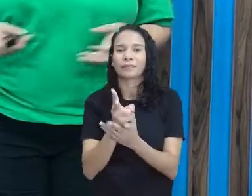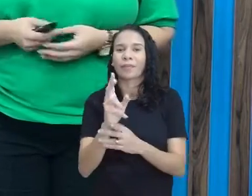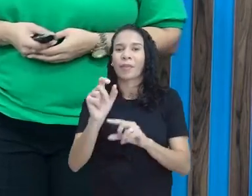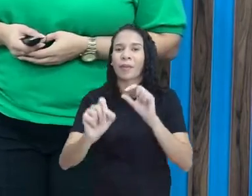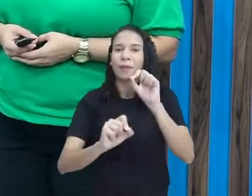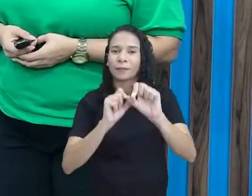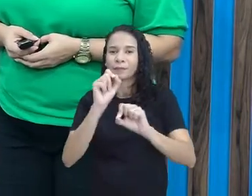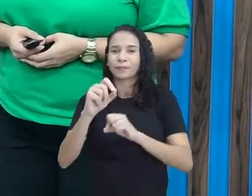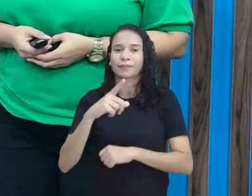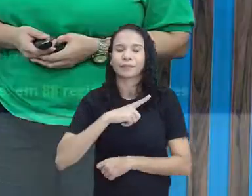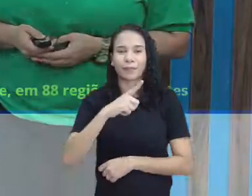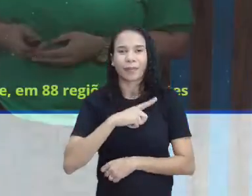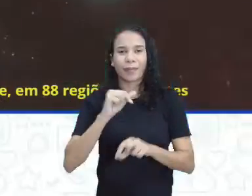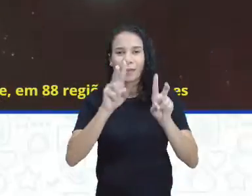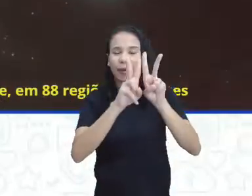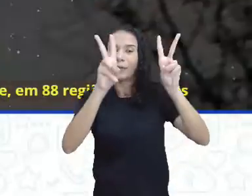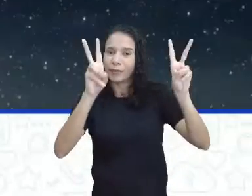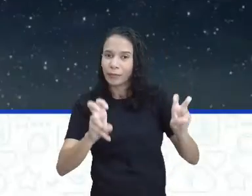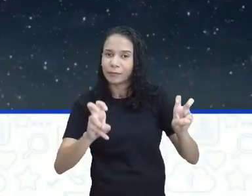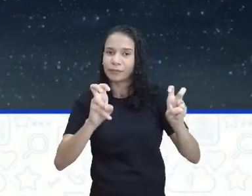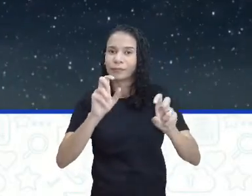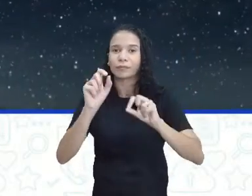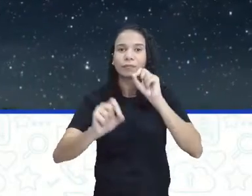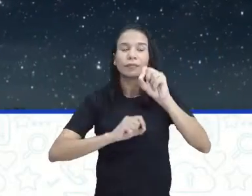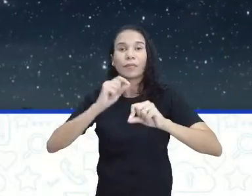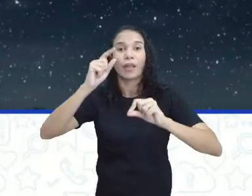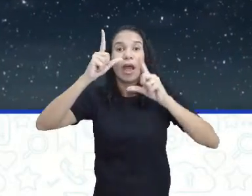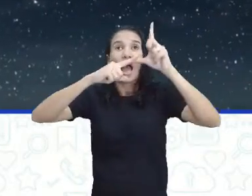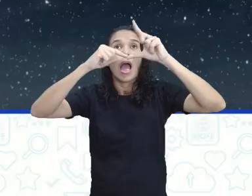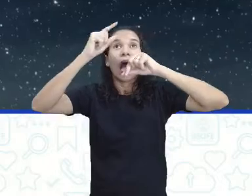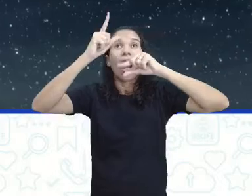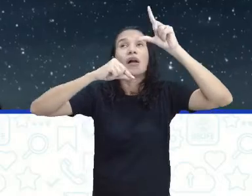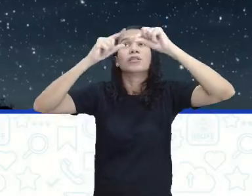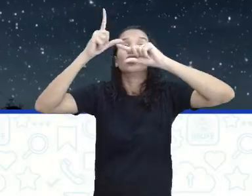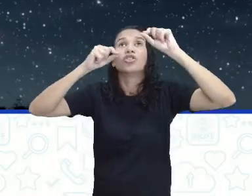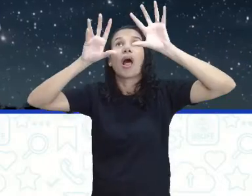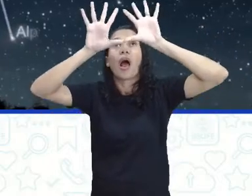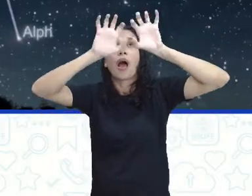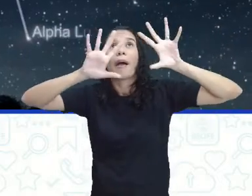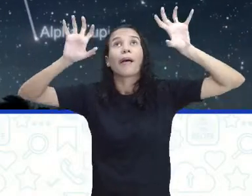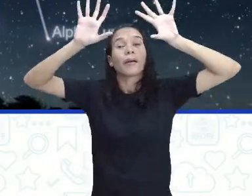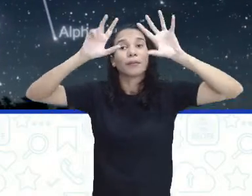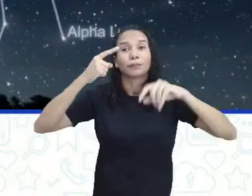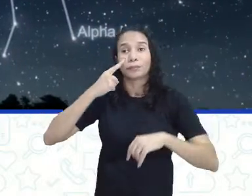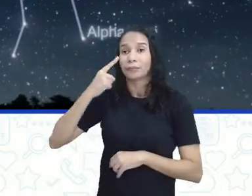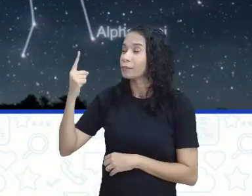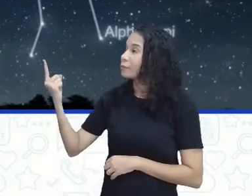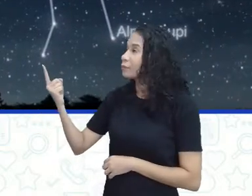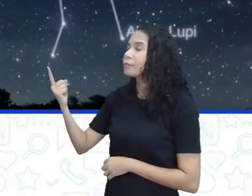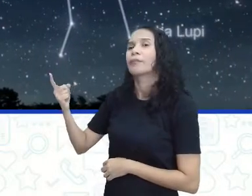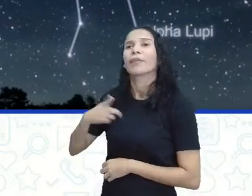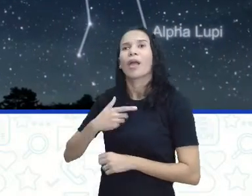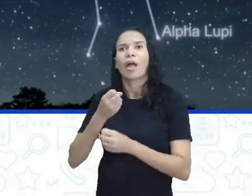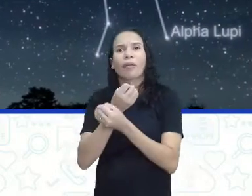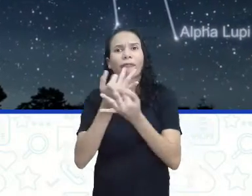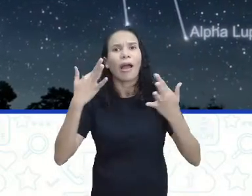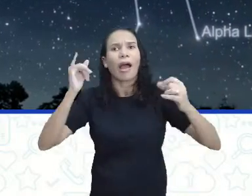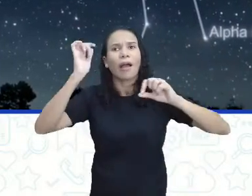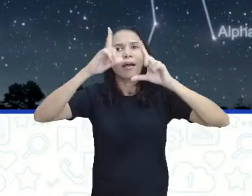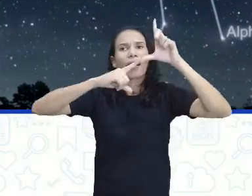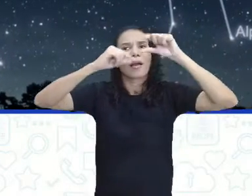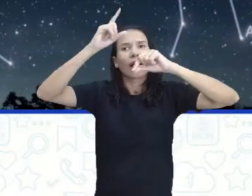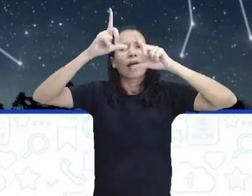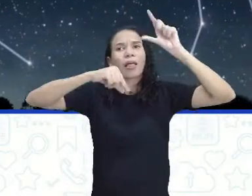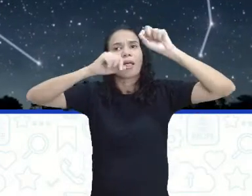né, com o nosso tema, gente, constelações. Olha, constelações, vocês estão vendo aí na telinha de vocês várias constelaçõezinhas. E a